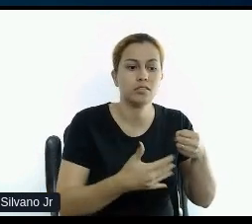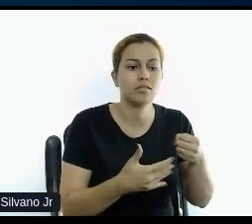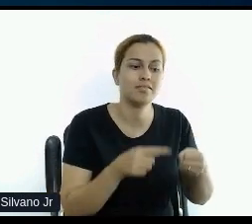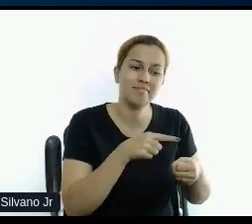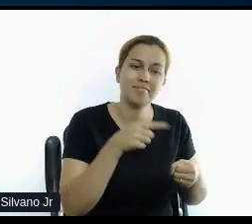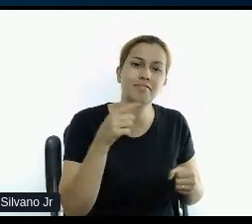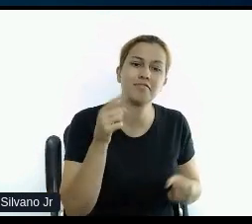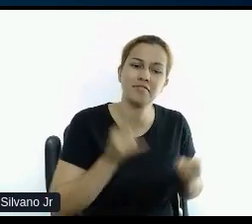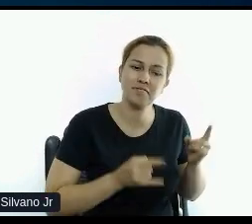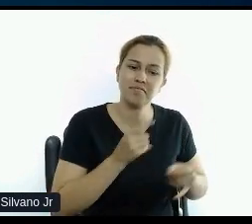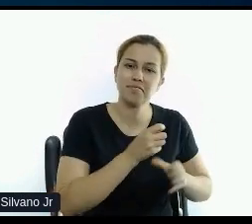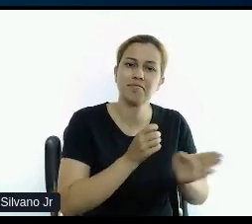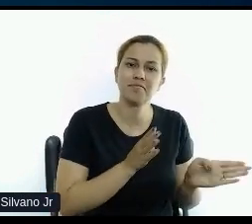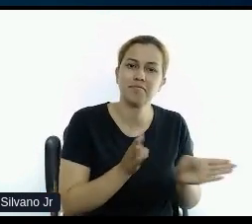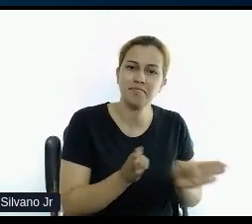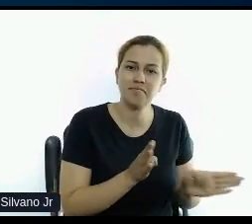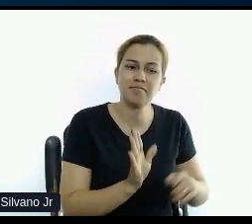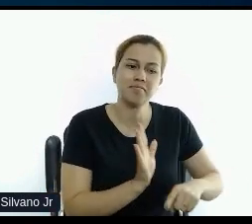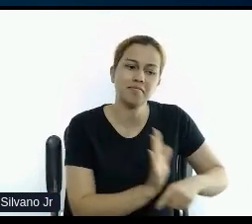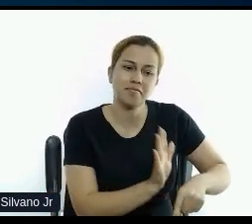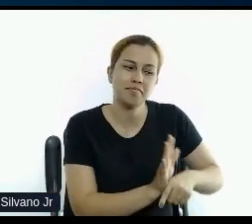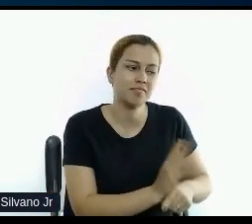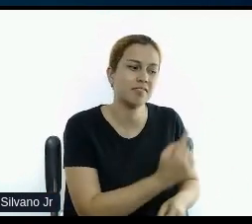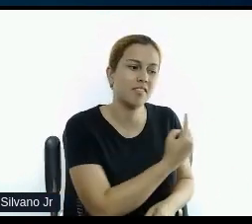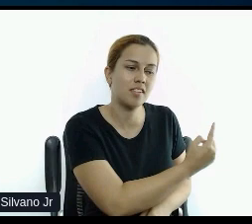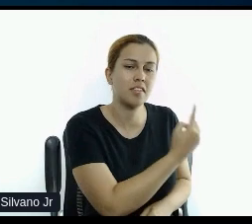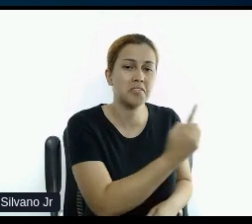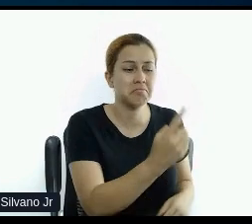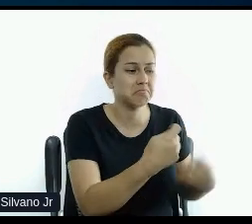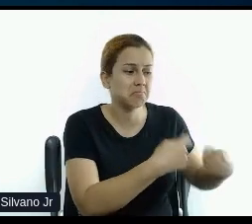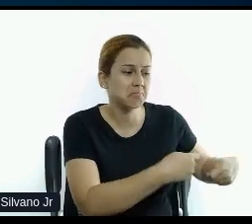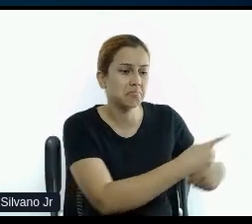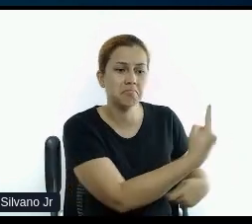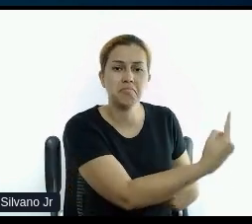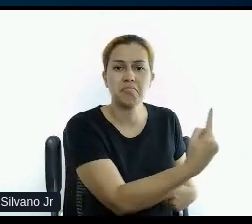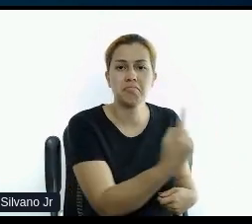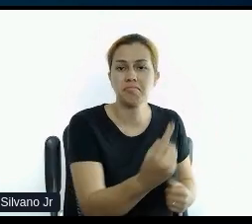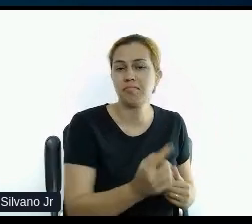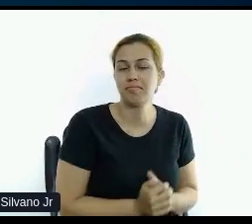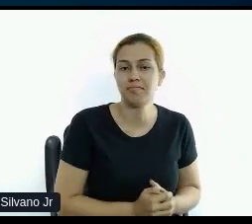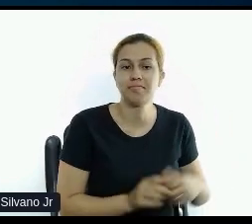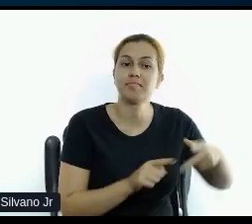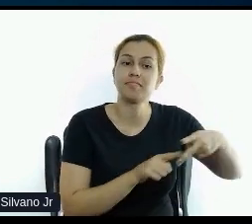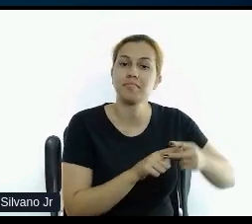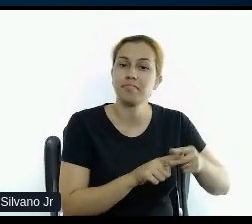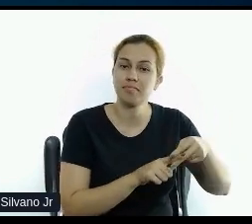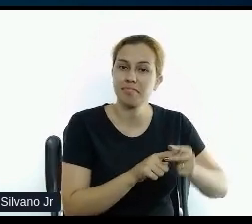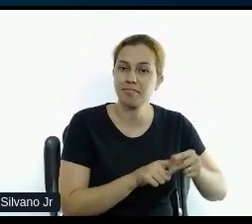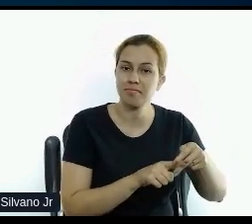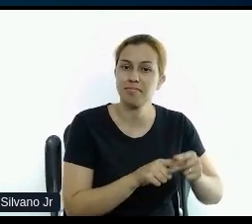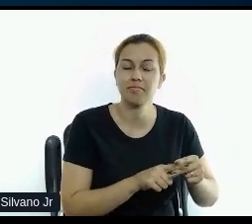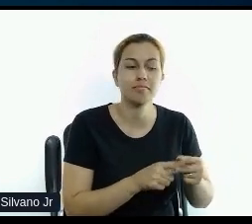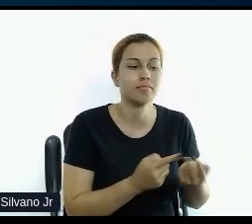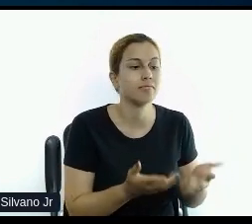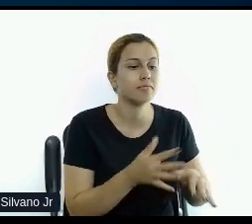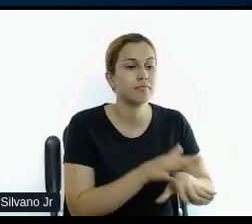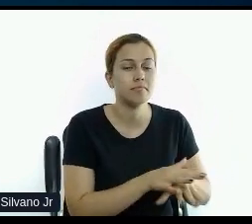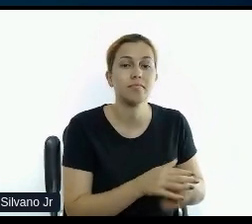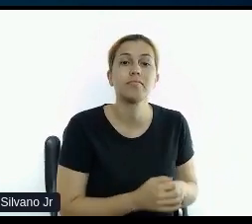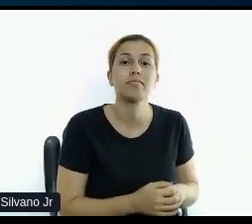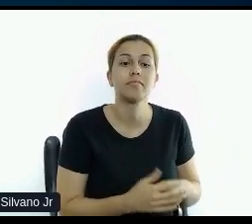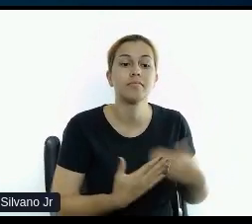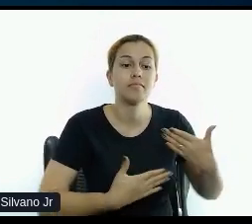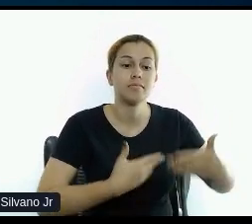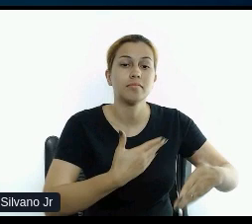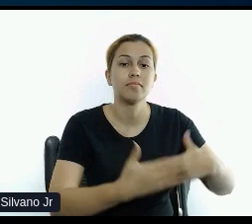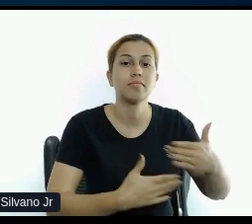estar customizado a diferentes necessidades das pessoas, né? Então, ferramentas de escritas inclusivas e, recentemente, né, no